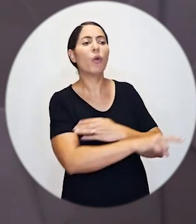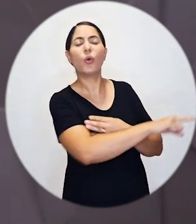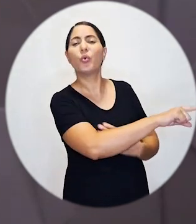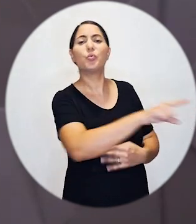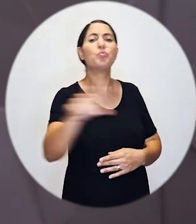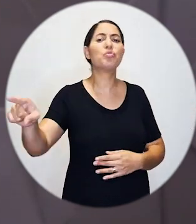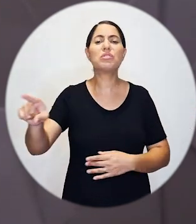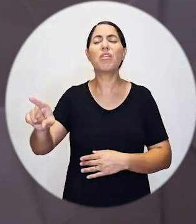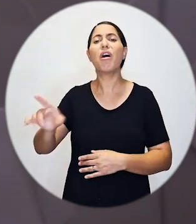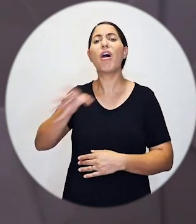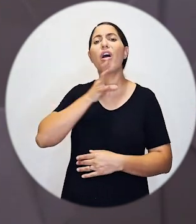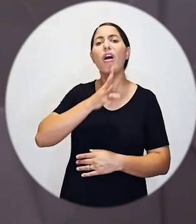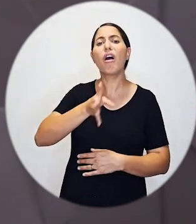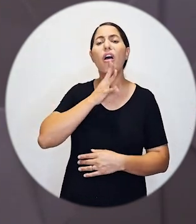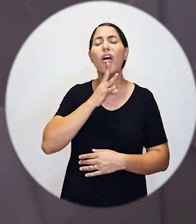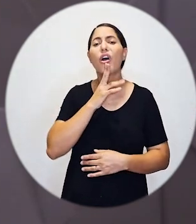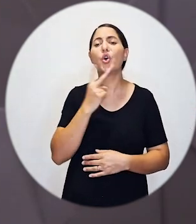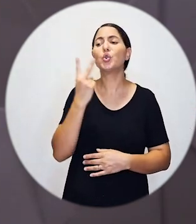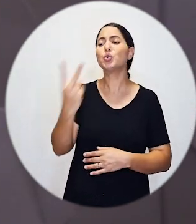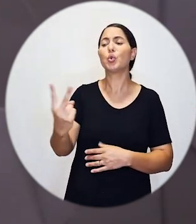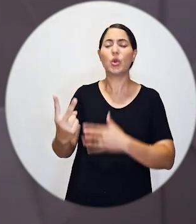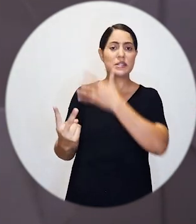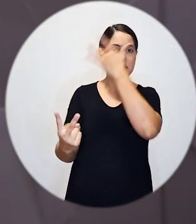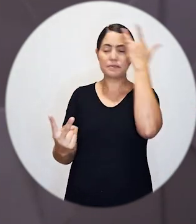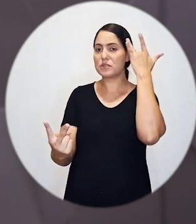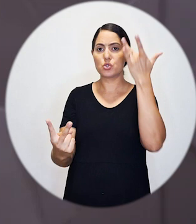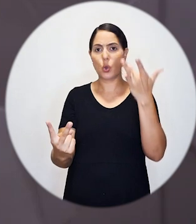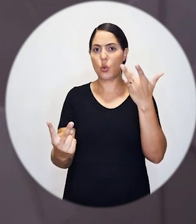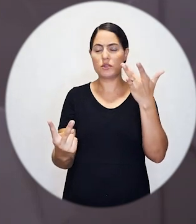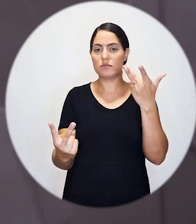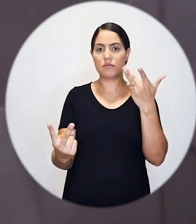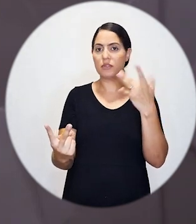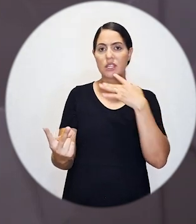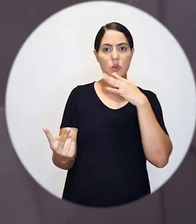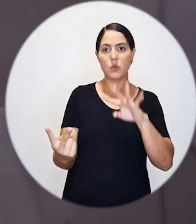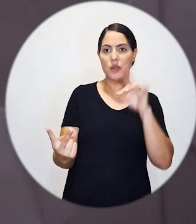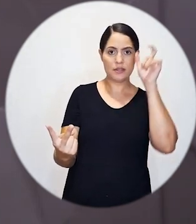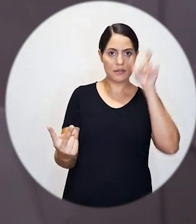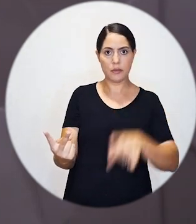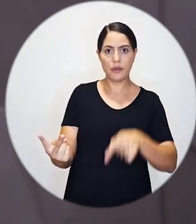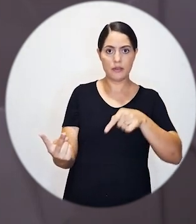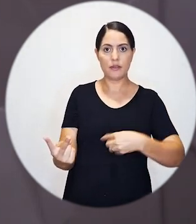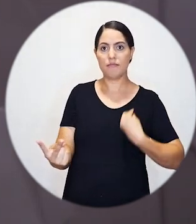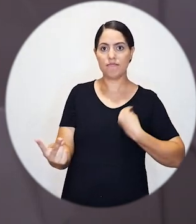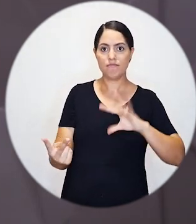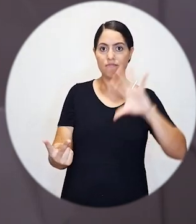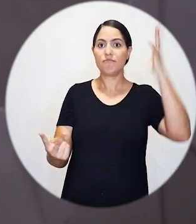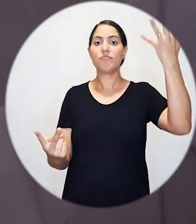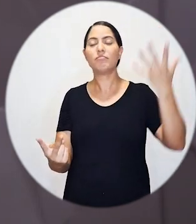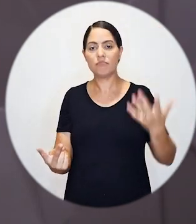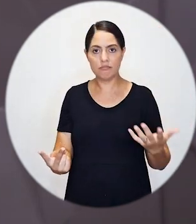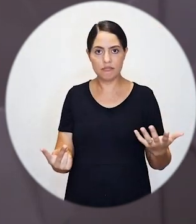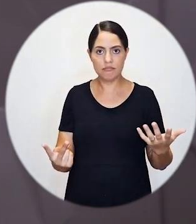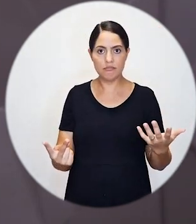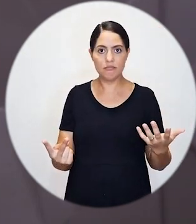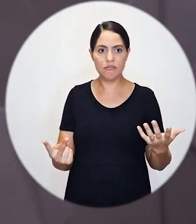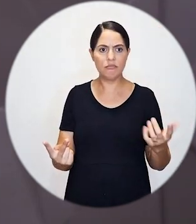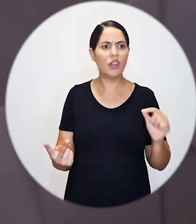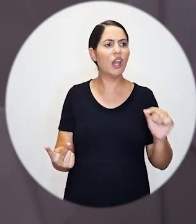Quem aqui conheceu pelo menos 2 pessoas que não conhecia antes de chegar aqui no evento?